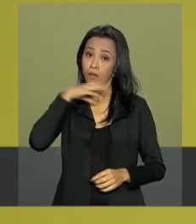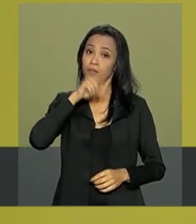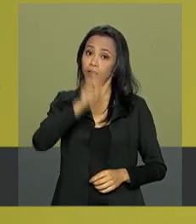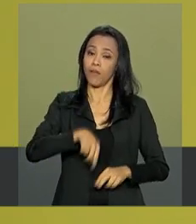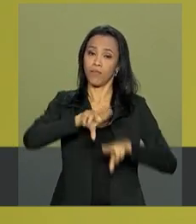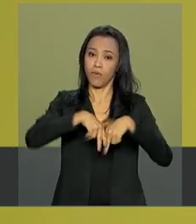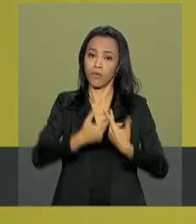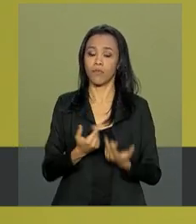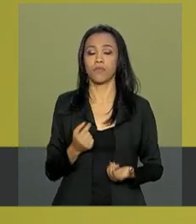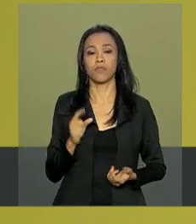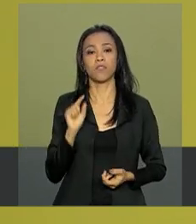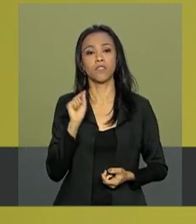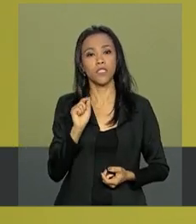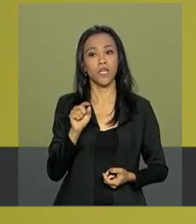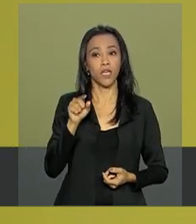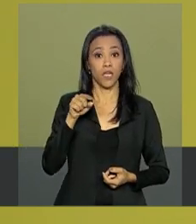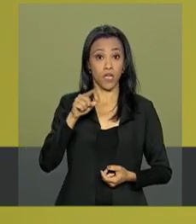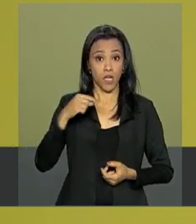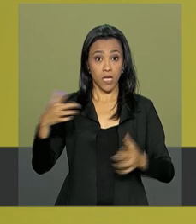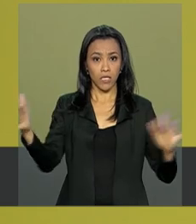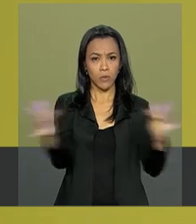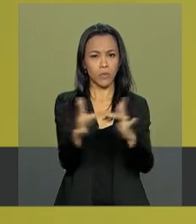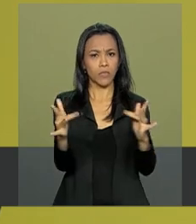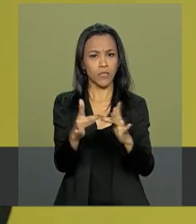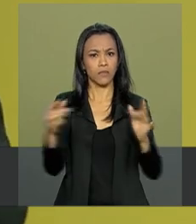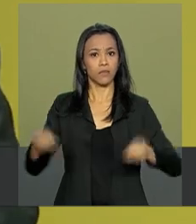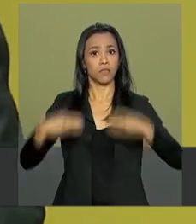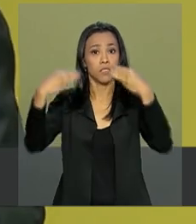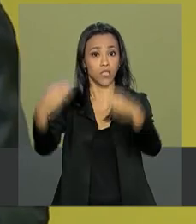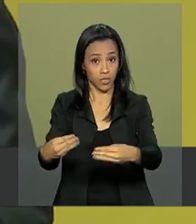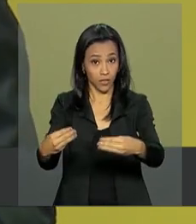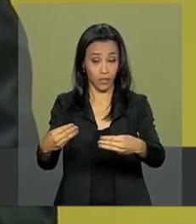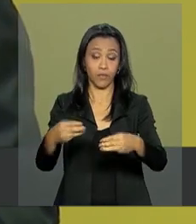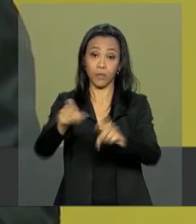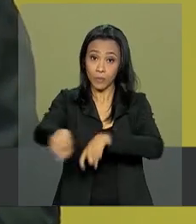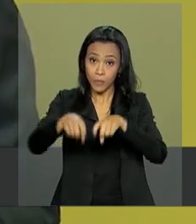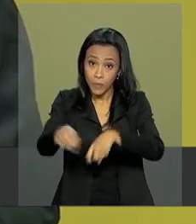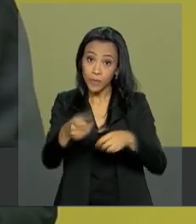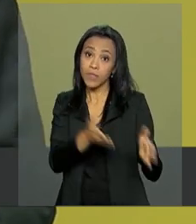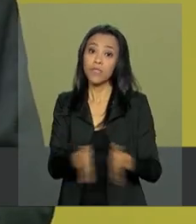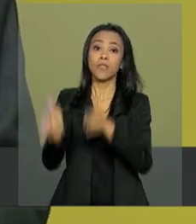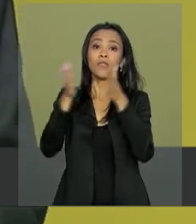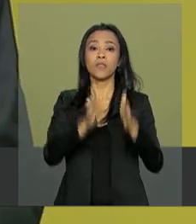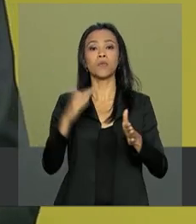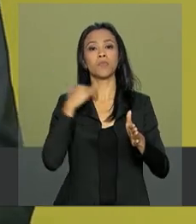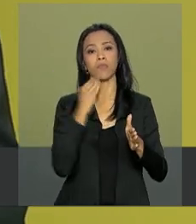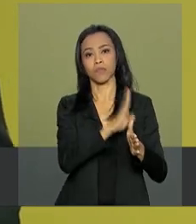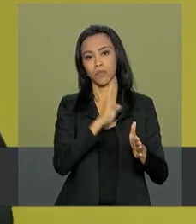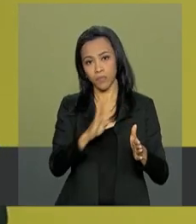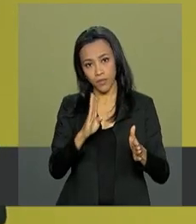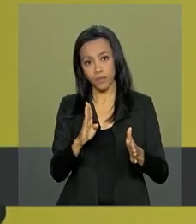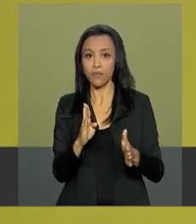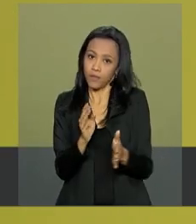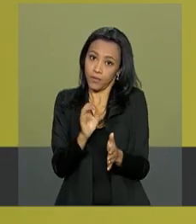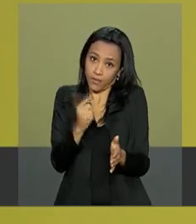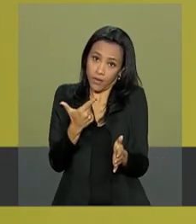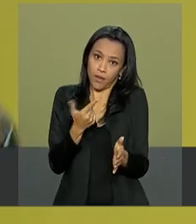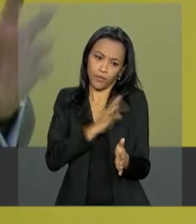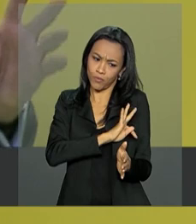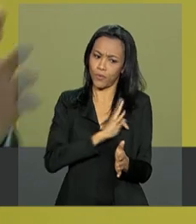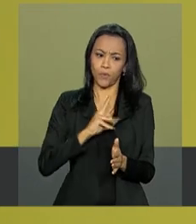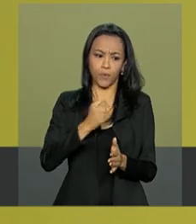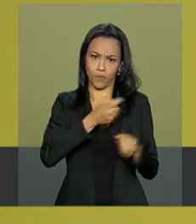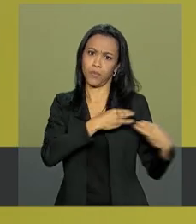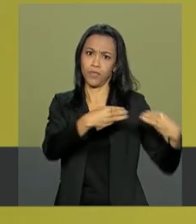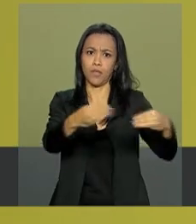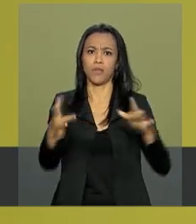desta interação entre o Ministério da Agricultura, o Banco do Brasil e, naturalmente, com todos os ministérios. Então, em